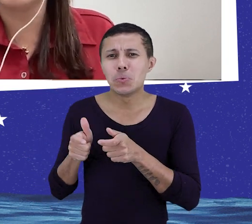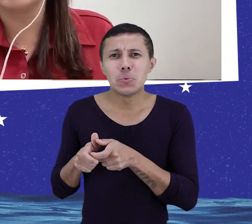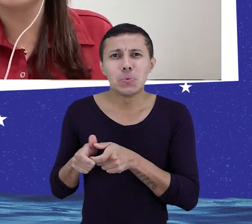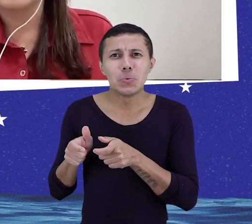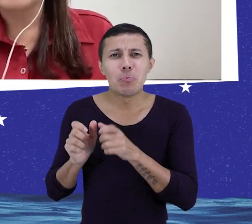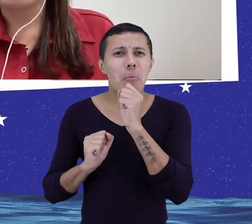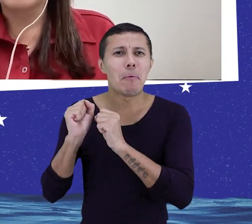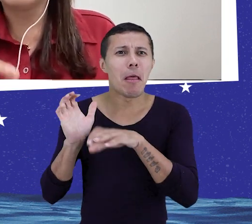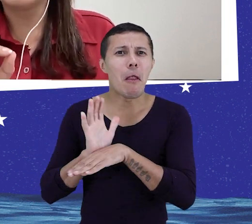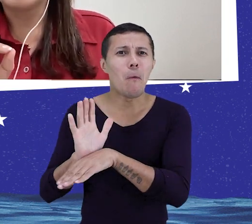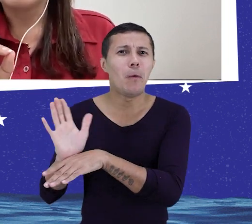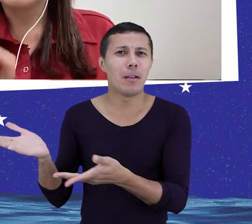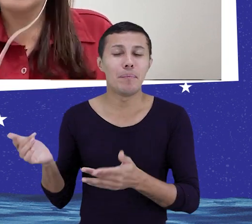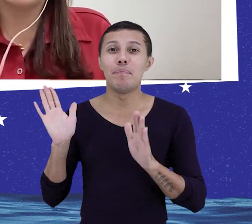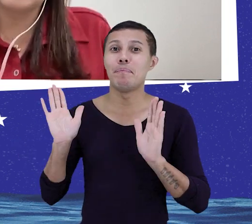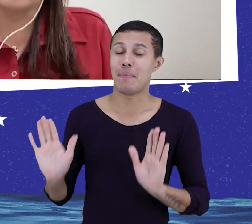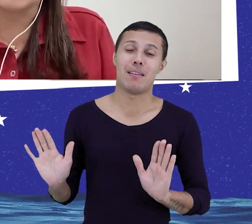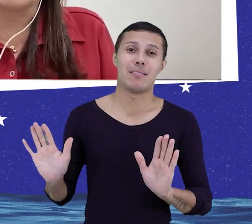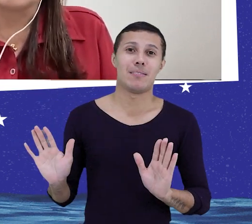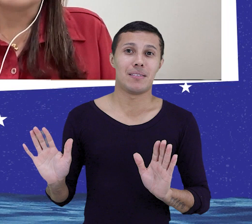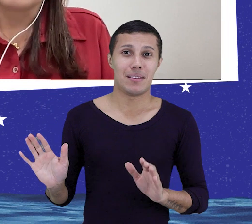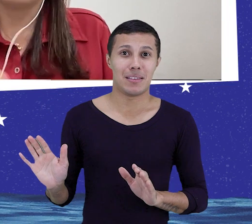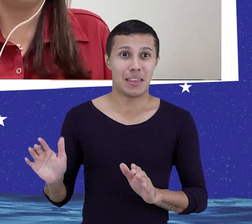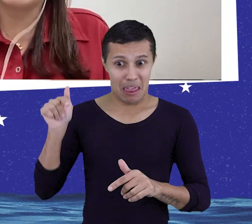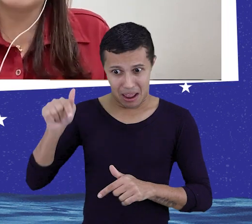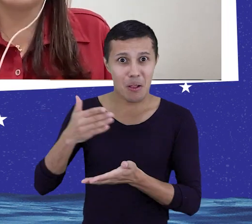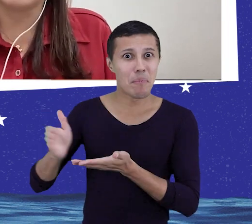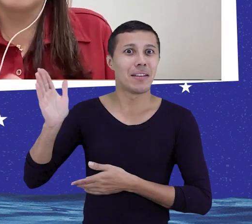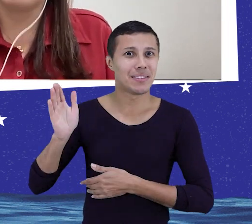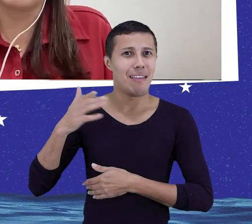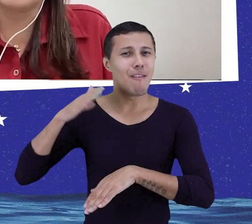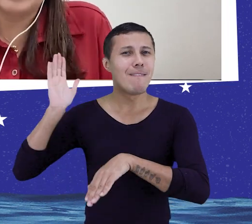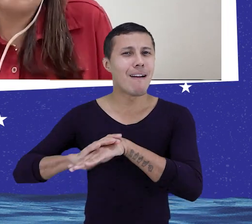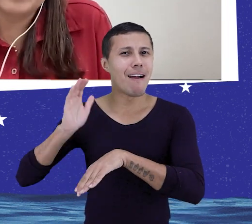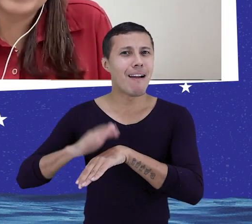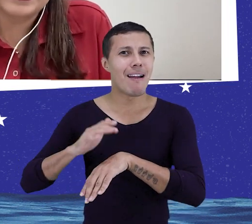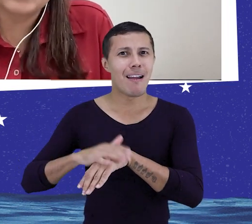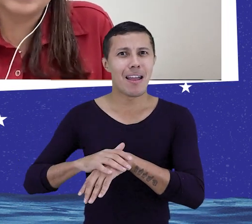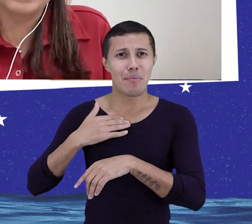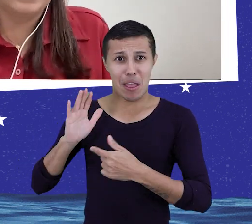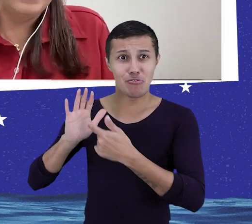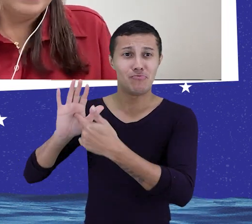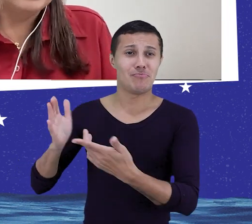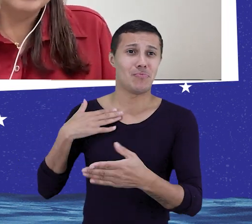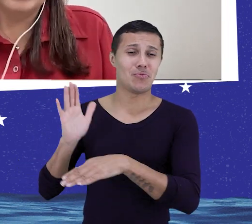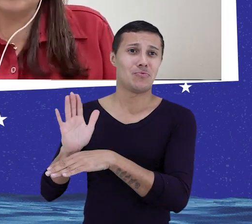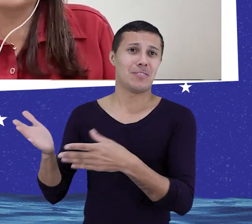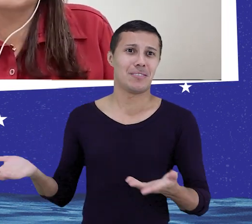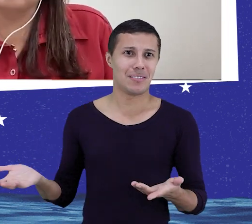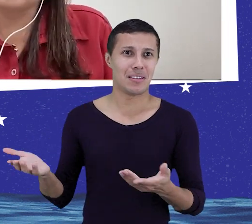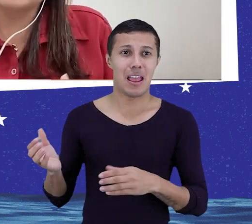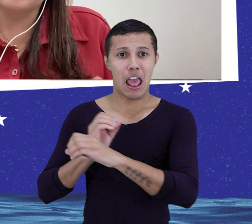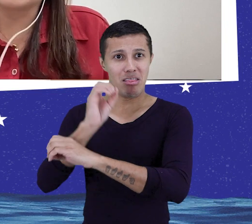desse processo todo, mas que seja aquela gota. Eu estou fazendo a minha gota. De repente, né, a Dragaty,